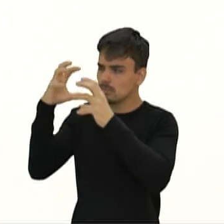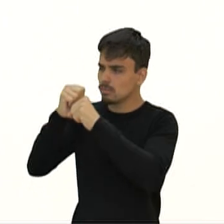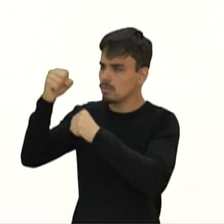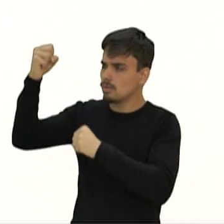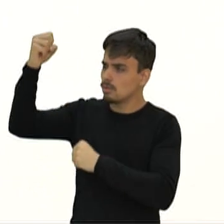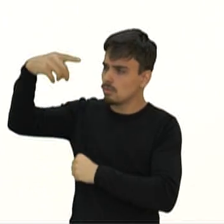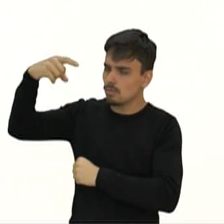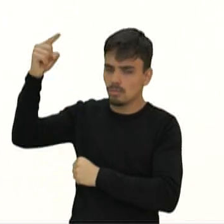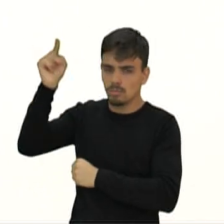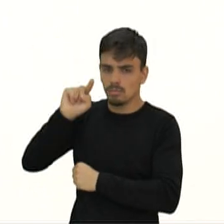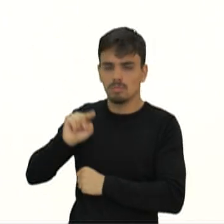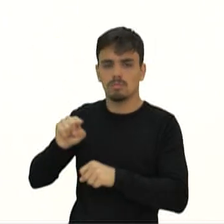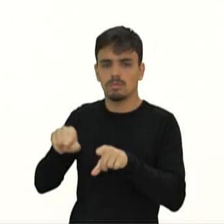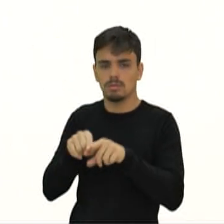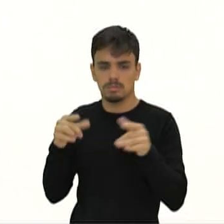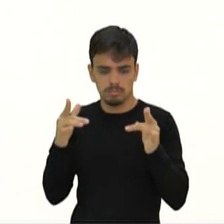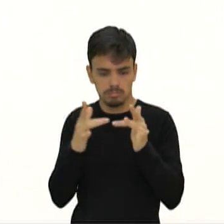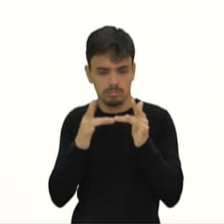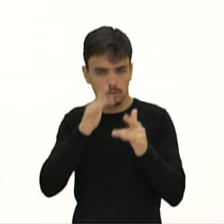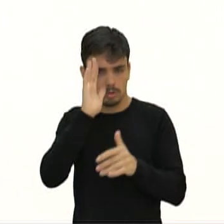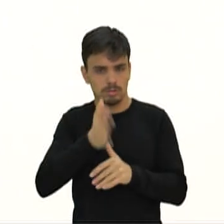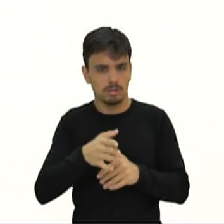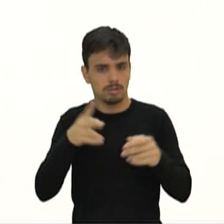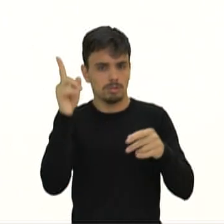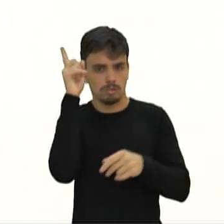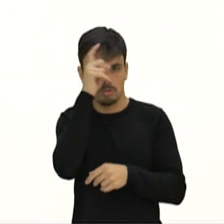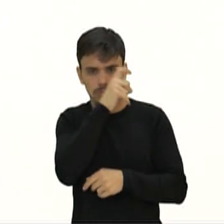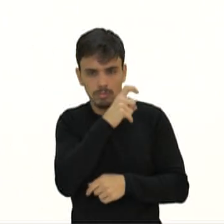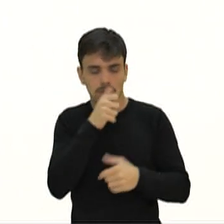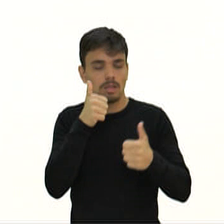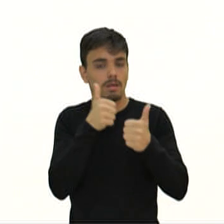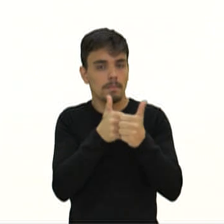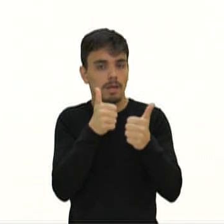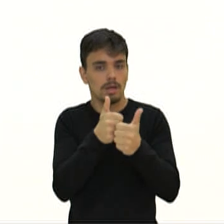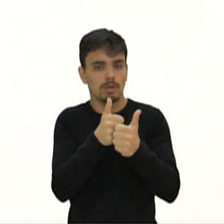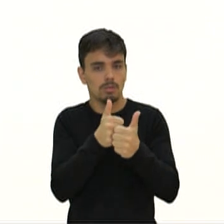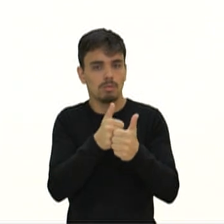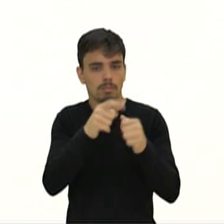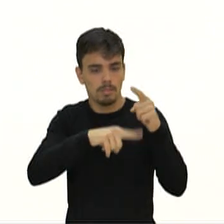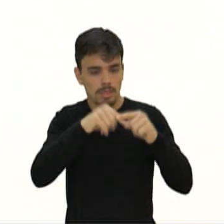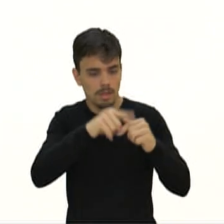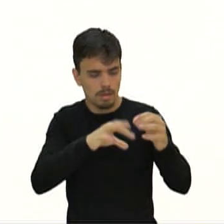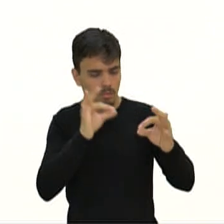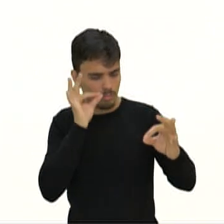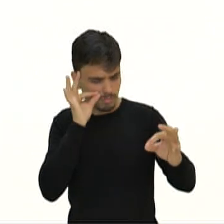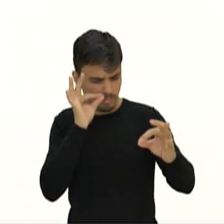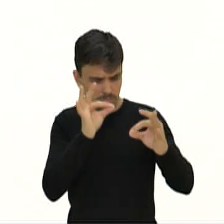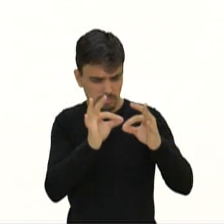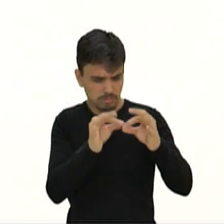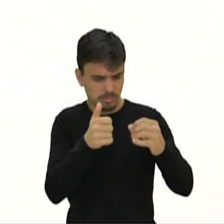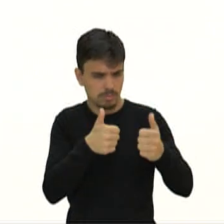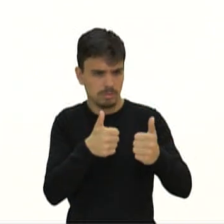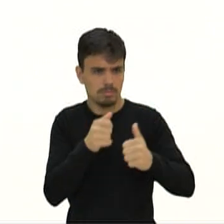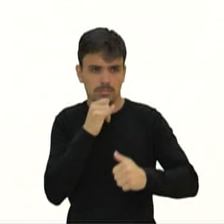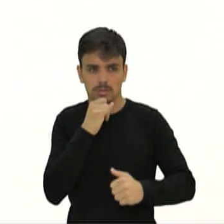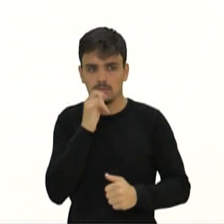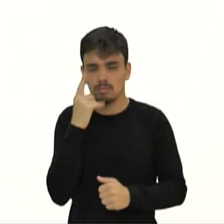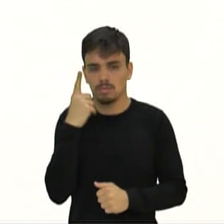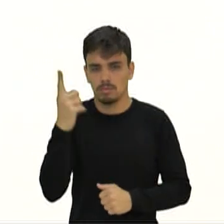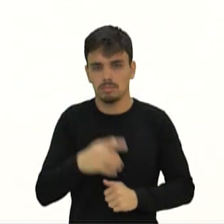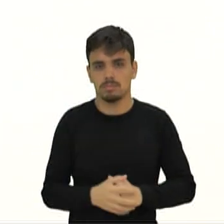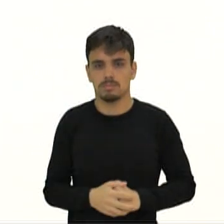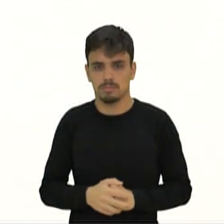consequência direta é a dificuldade de observar objetos próximos. Bom, a tendência que você vai ter assim, de olho de uma pessoa que